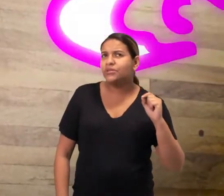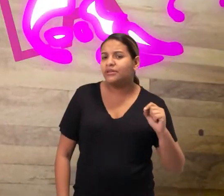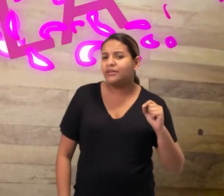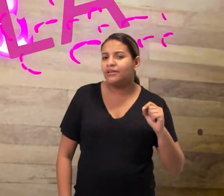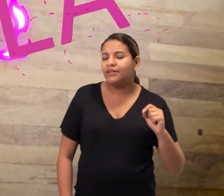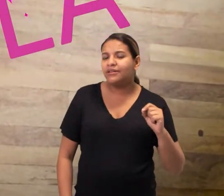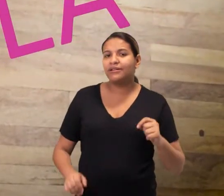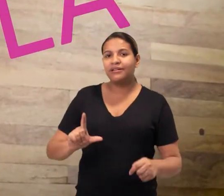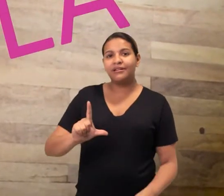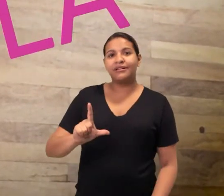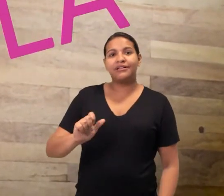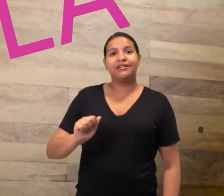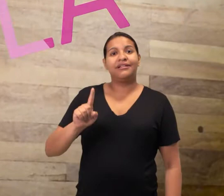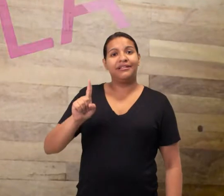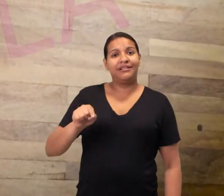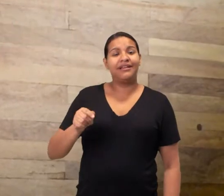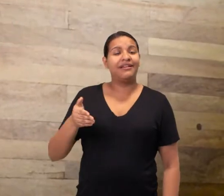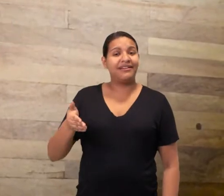aqui.